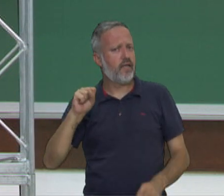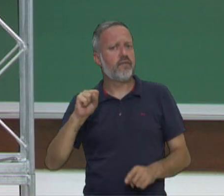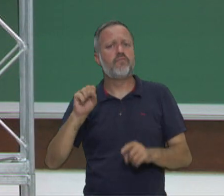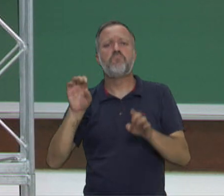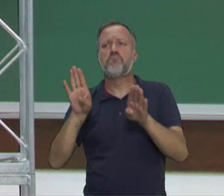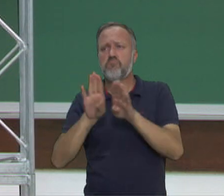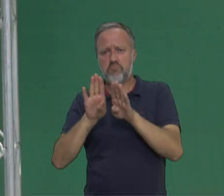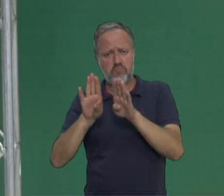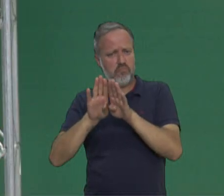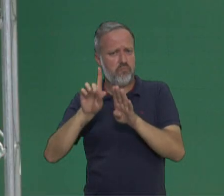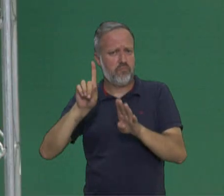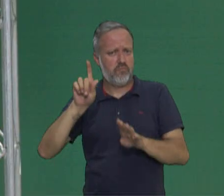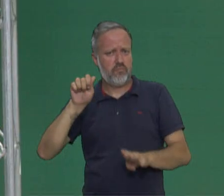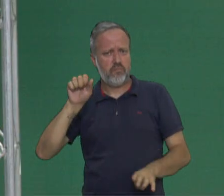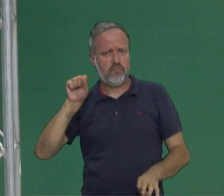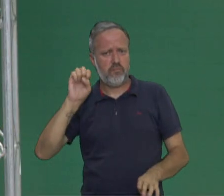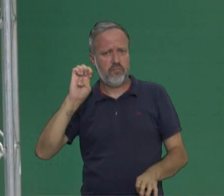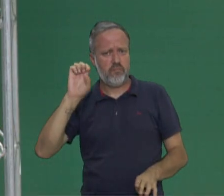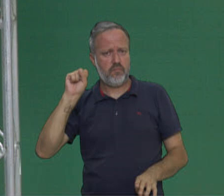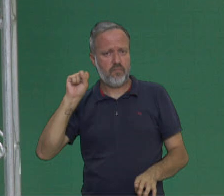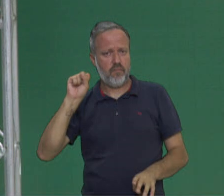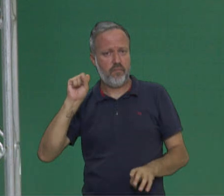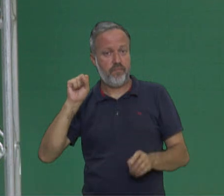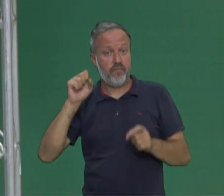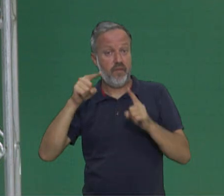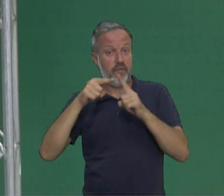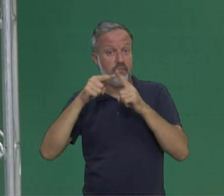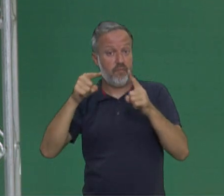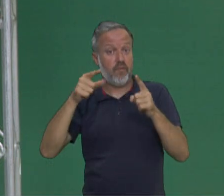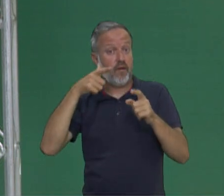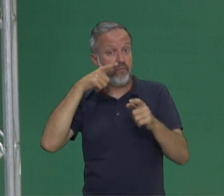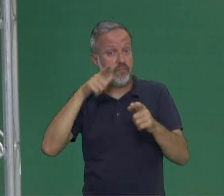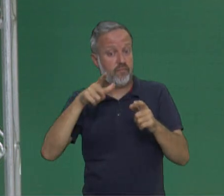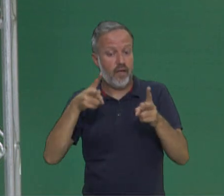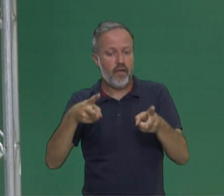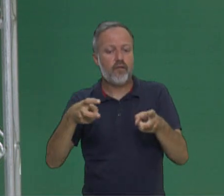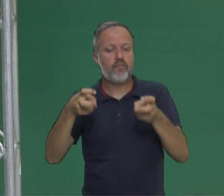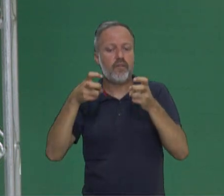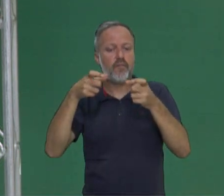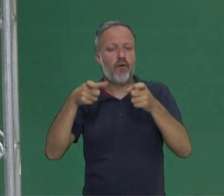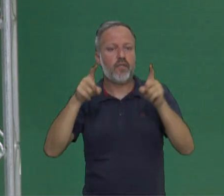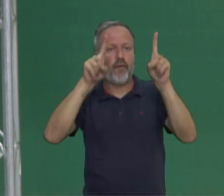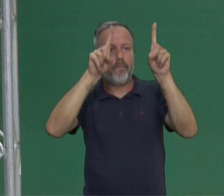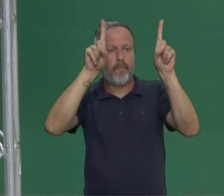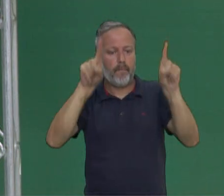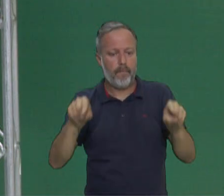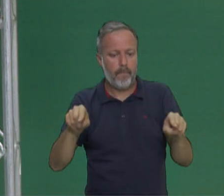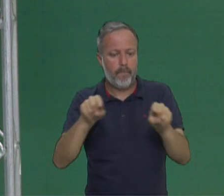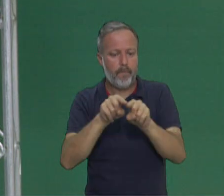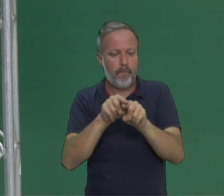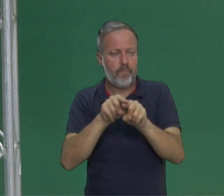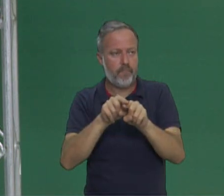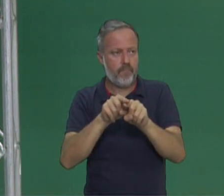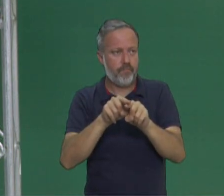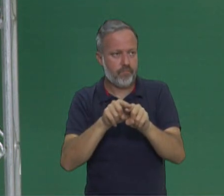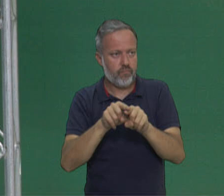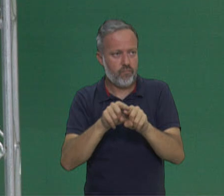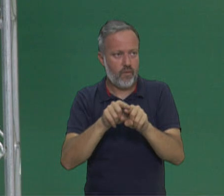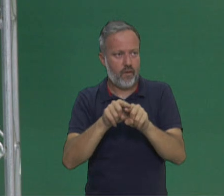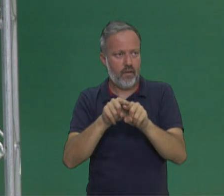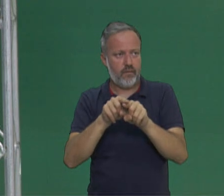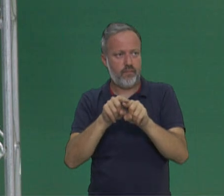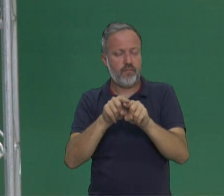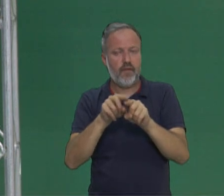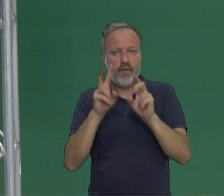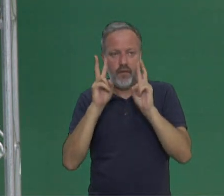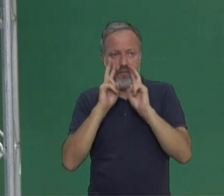essas propriedades. E essa propriedade acontece por causa do número de elétrons na última camada. Quem está aqui tem 1 elétron na última camada, quem